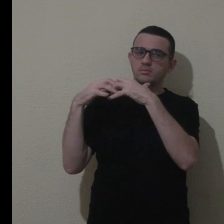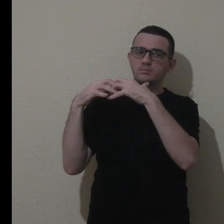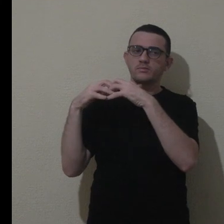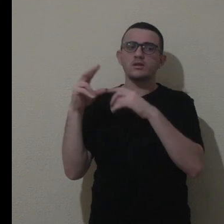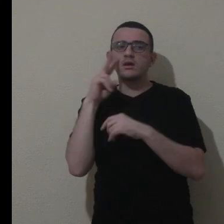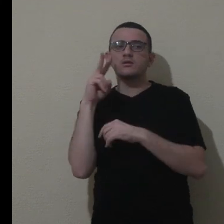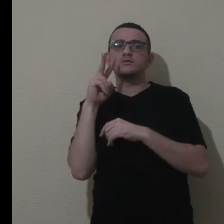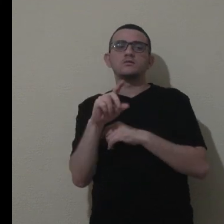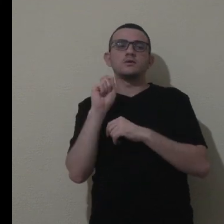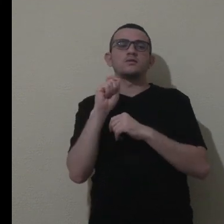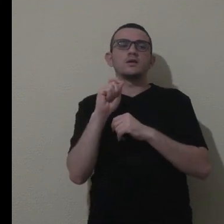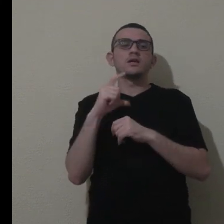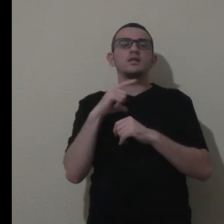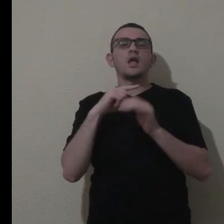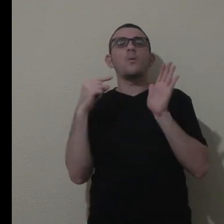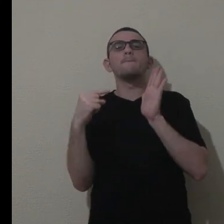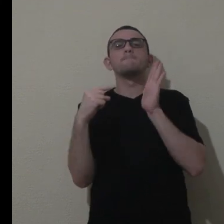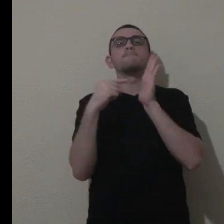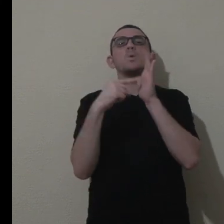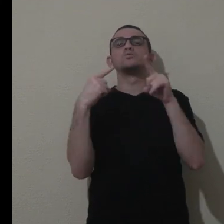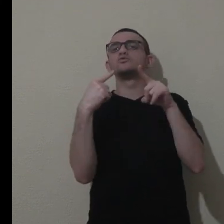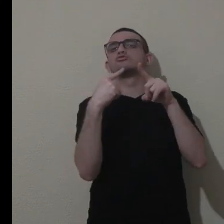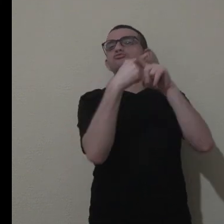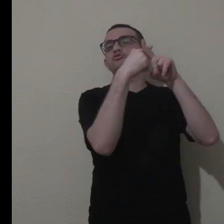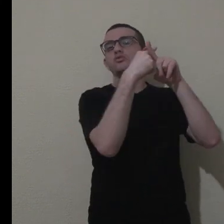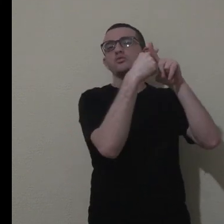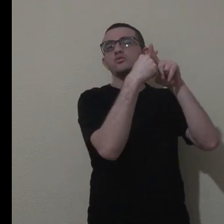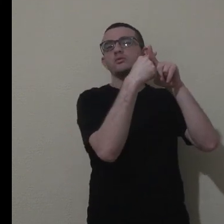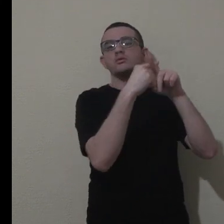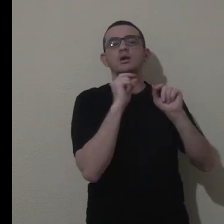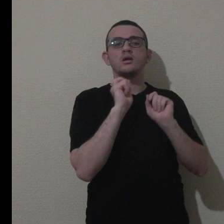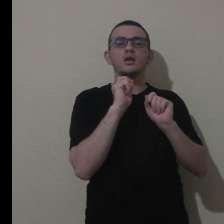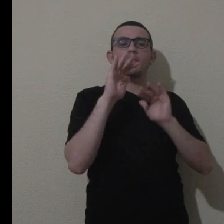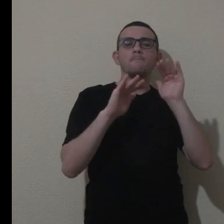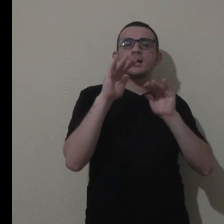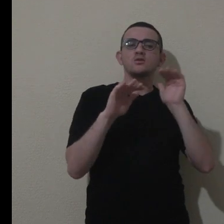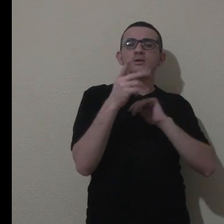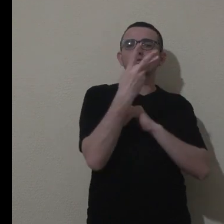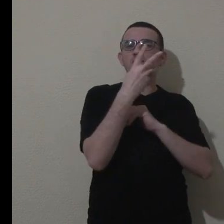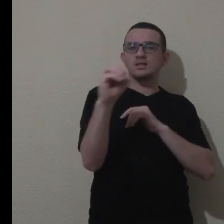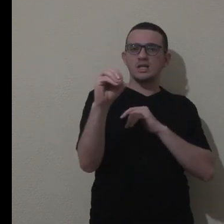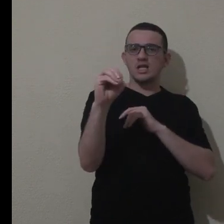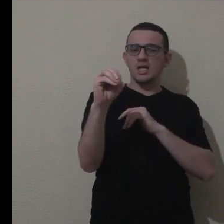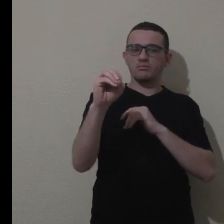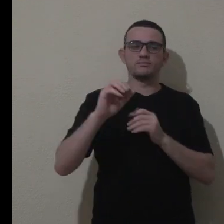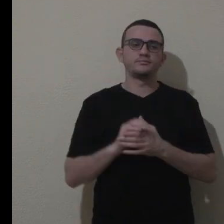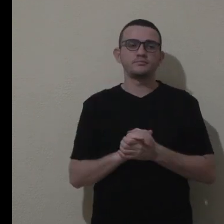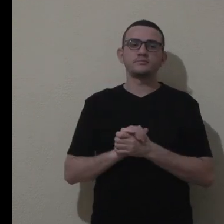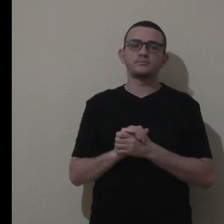cérebro. E vocês vão ver que tem um ponto de intersecção que gira em torno de 30